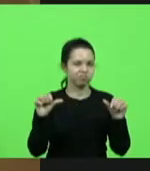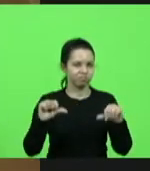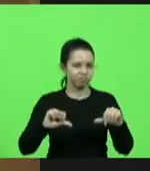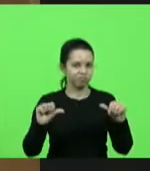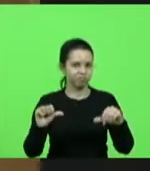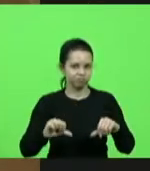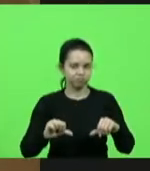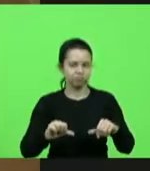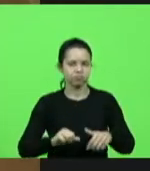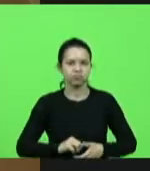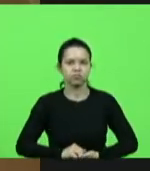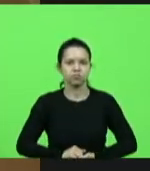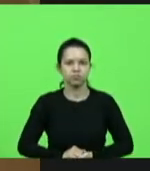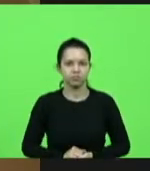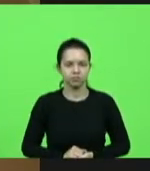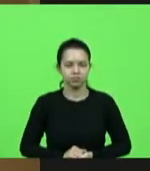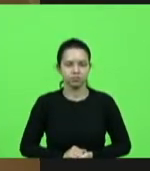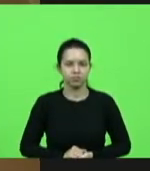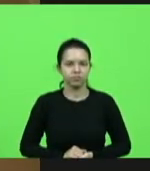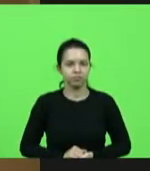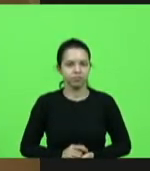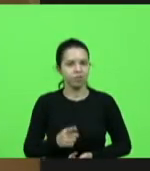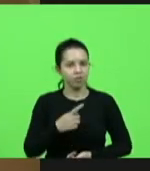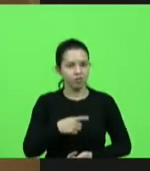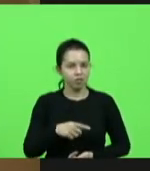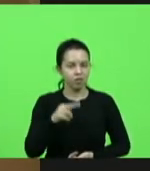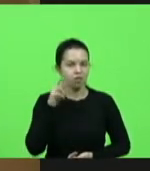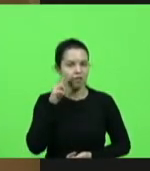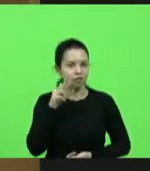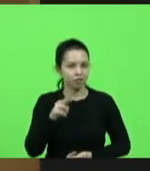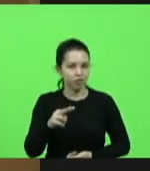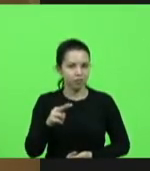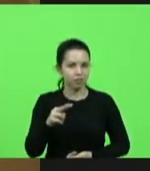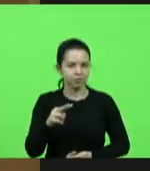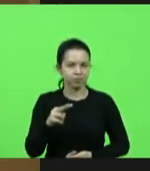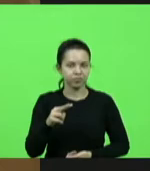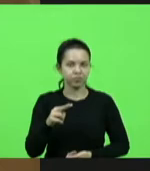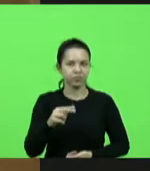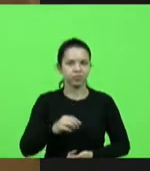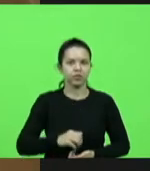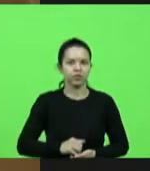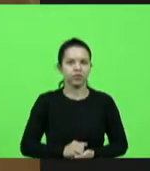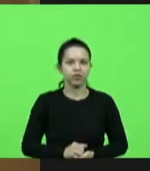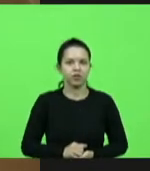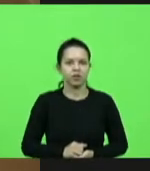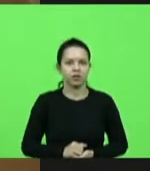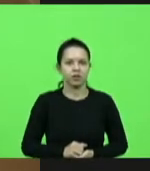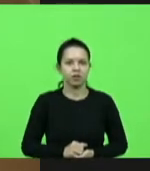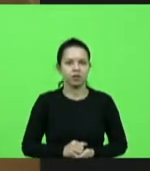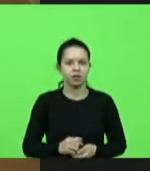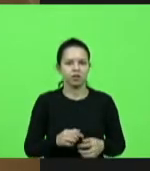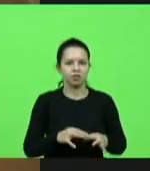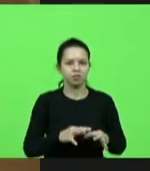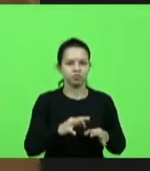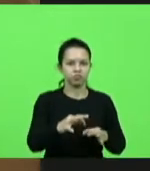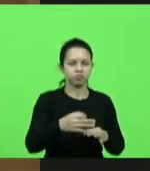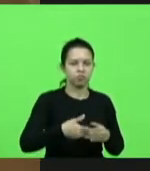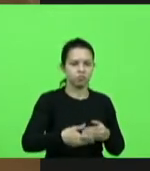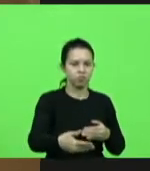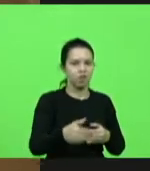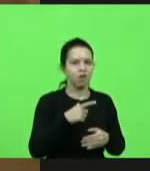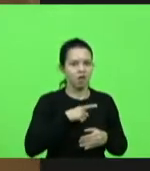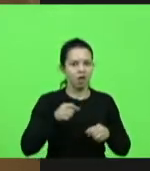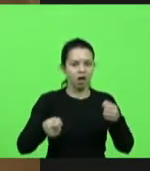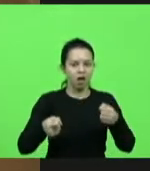insustentável. É possível a gente ver a cada quilômetro um veículo parado, trocando